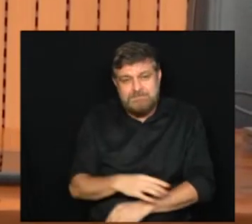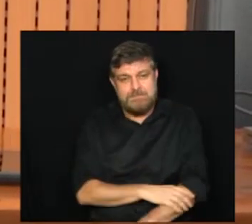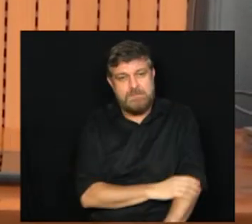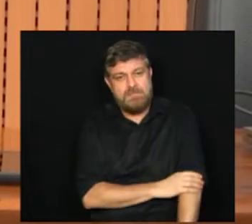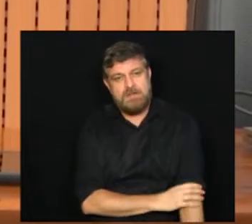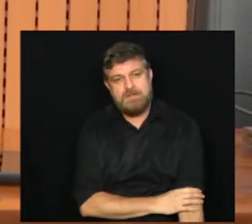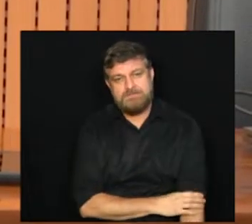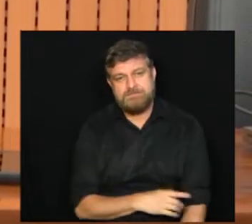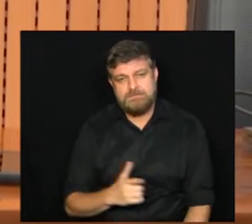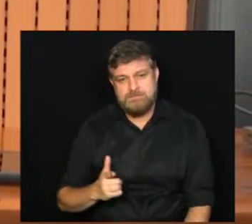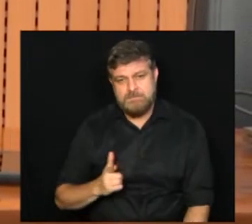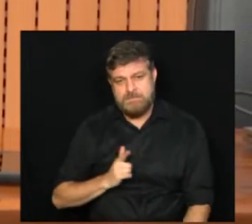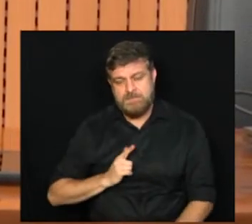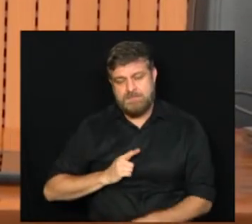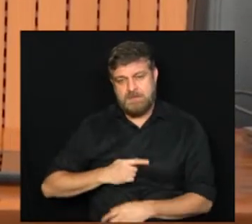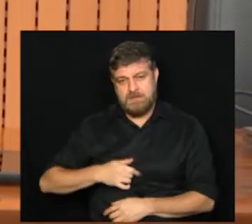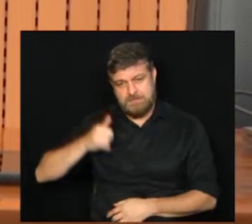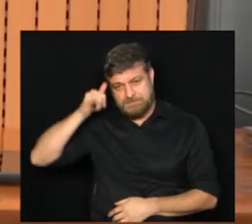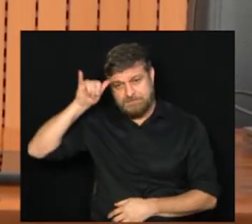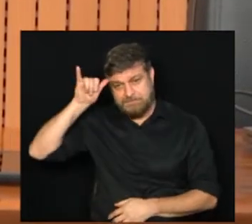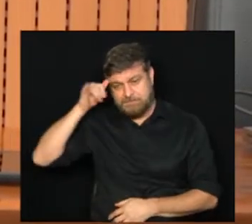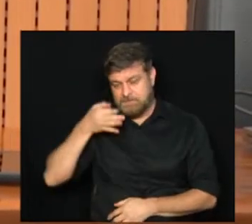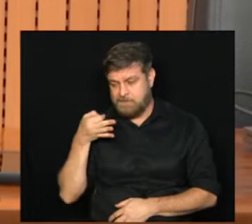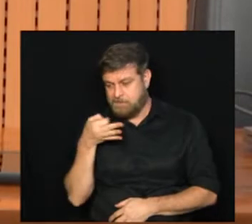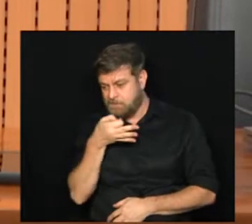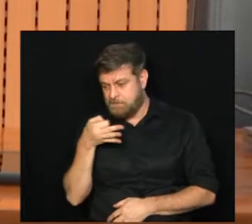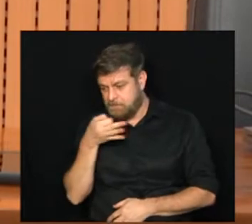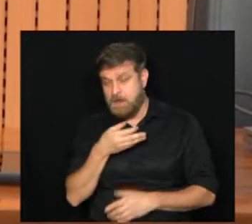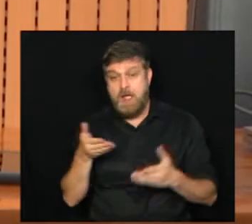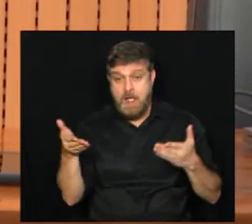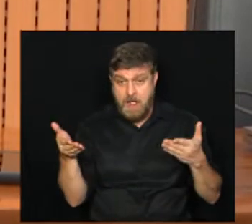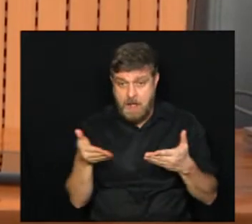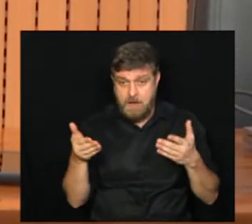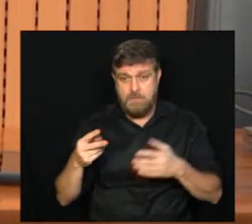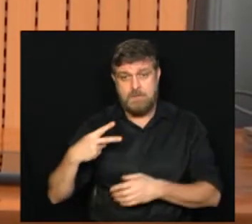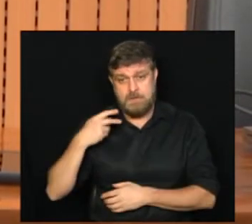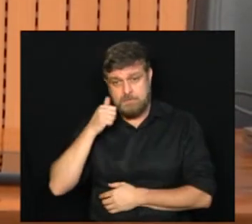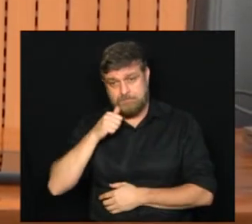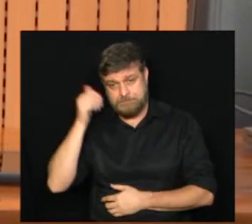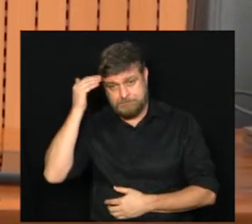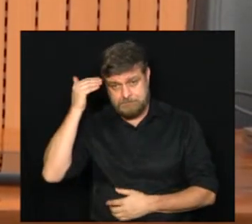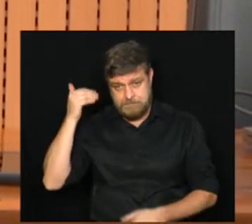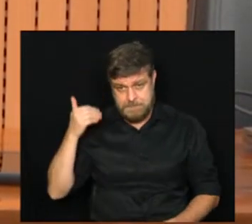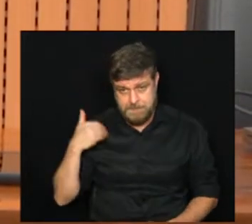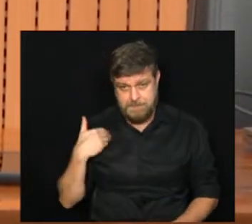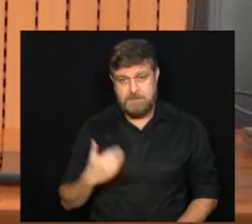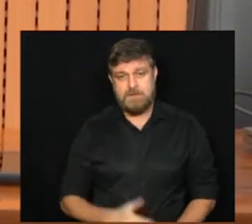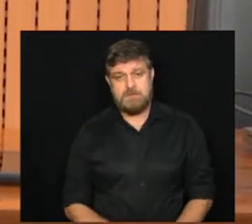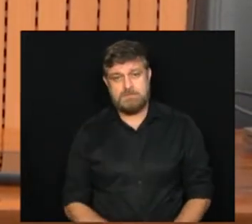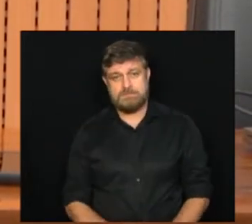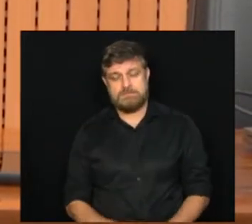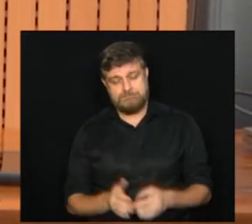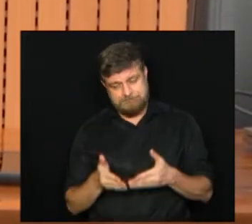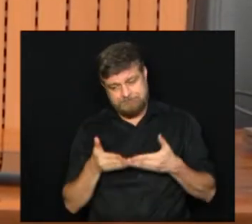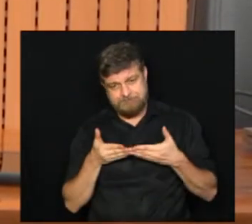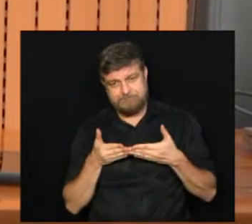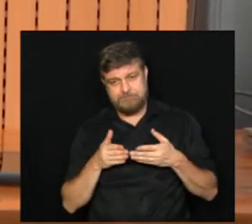a observação do vereador Paulo Búfalo, passo a palavra então à vereadora Débora, por favor.